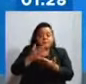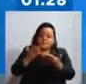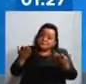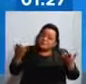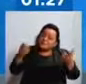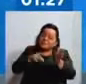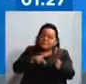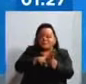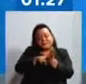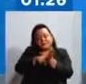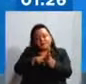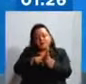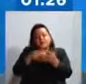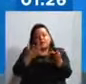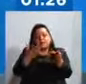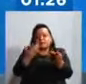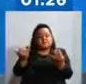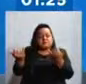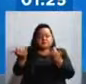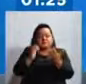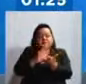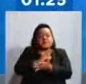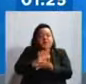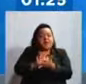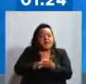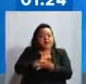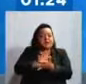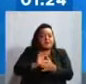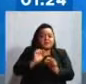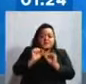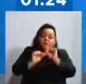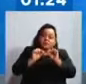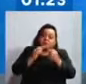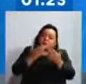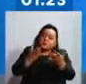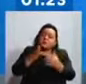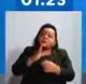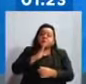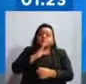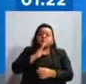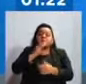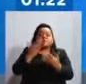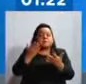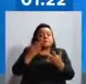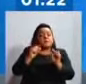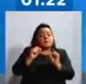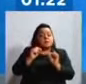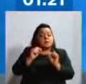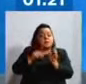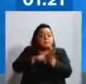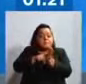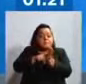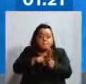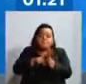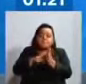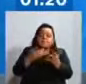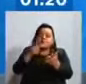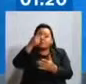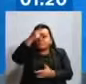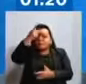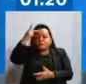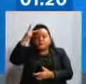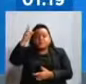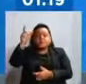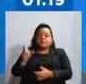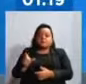para a gente não quer dizer nada. Eu tenho 51 anos de idade, não tenho conhecimento de pesquisa de alguém que veio fazer alguma consulta